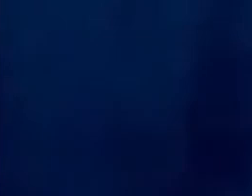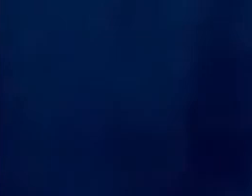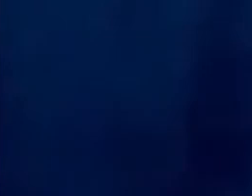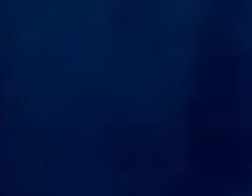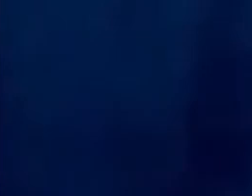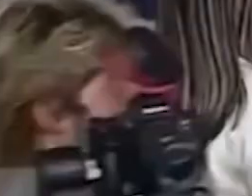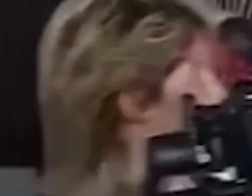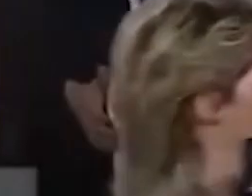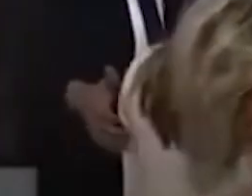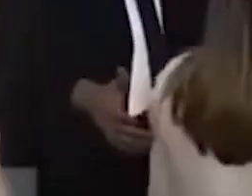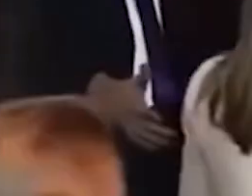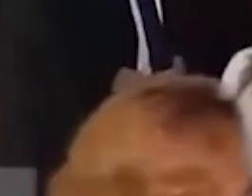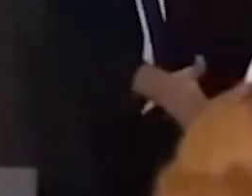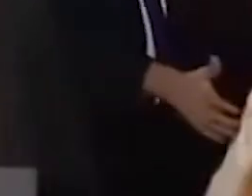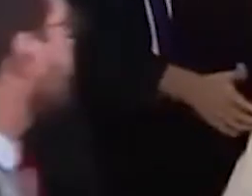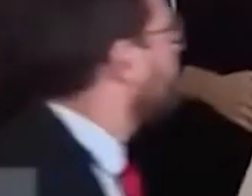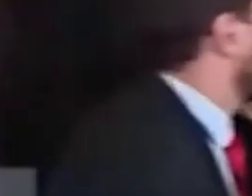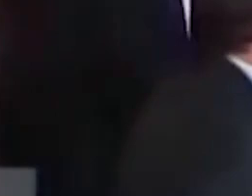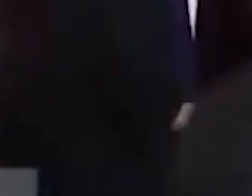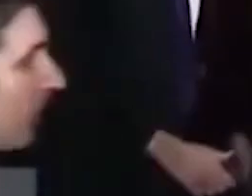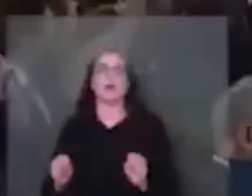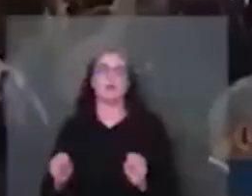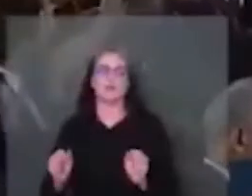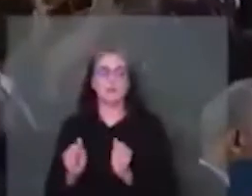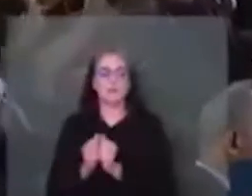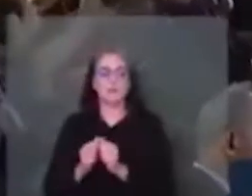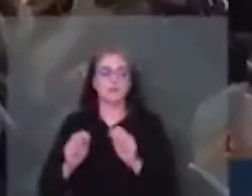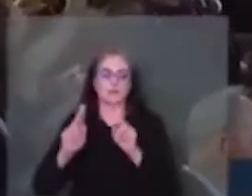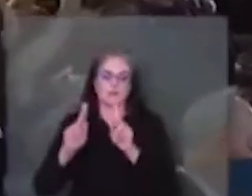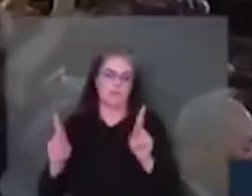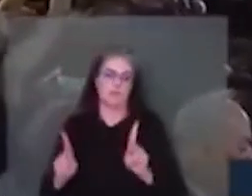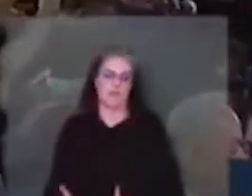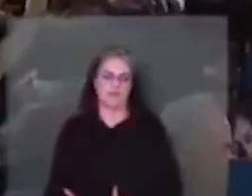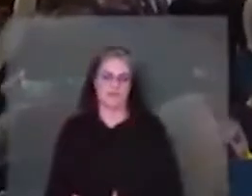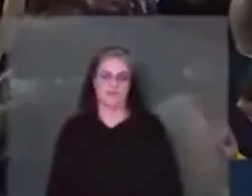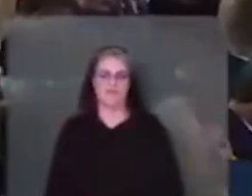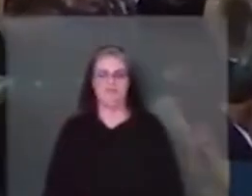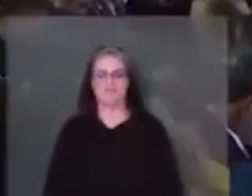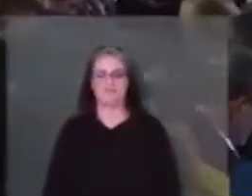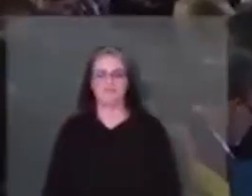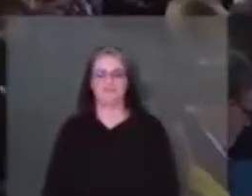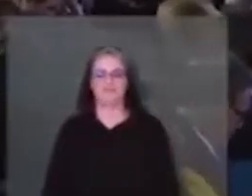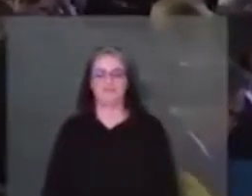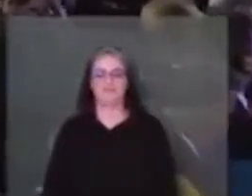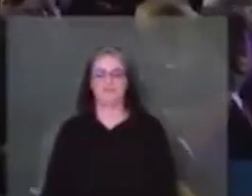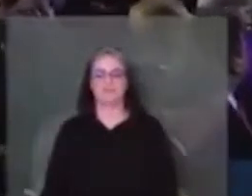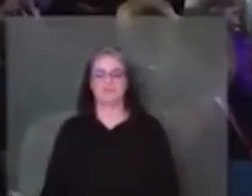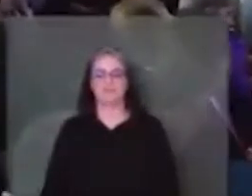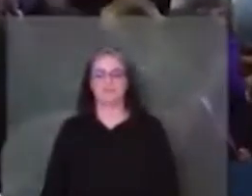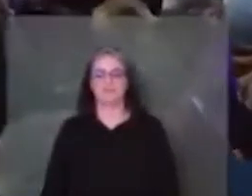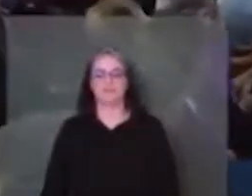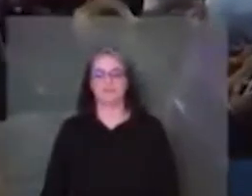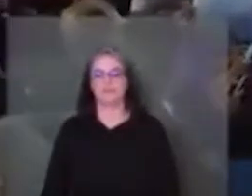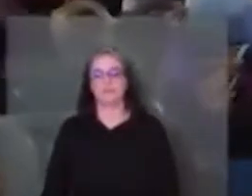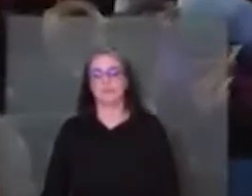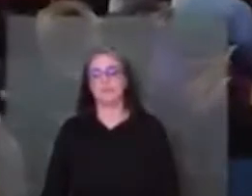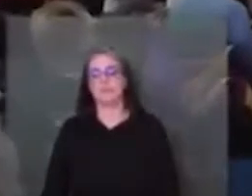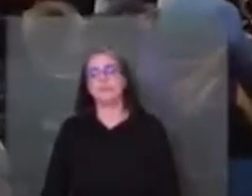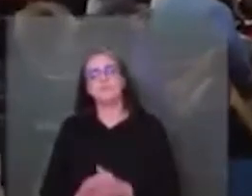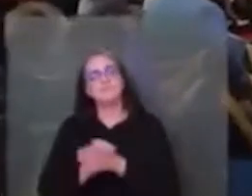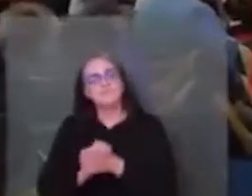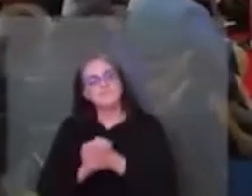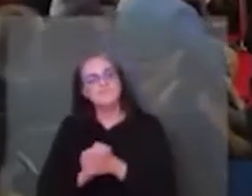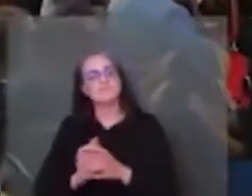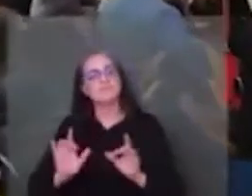que aparentemente o Ministério Público não vacilará. Agora, teve outros discursos muito importantes, como do próprio presidente, mas como